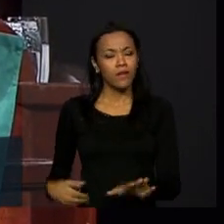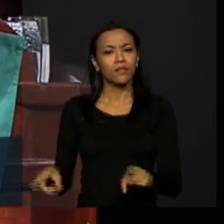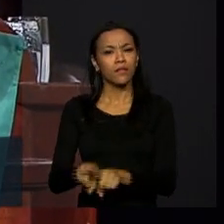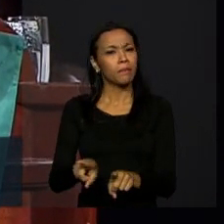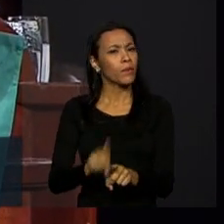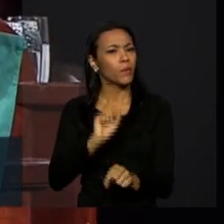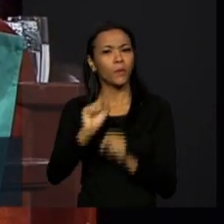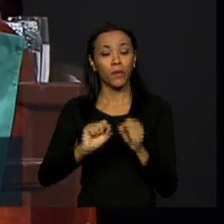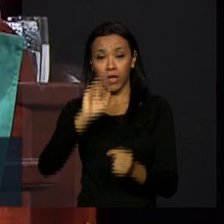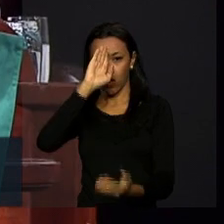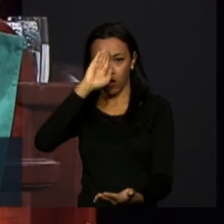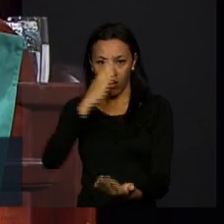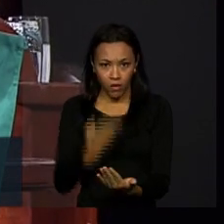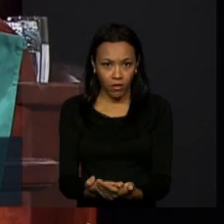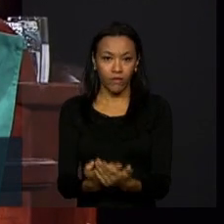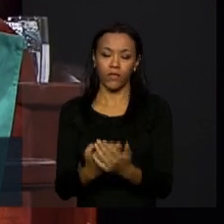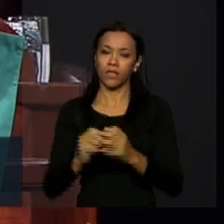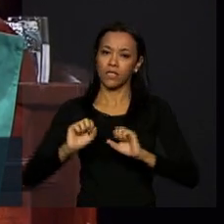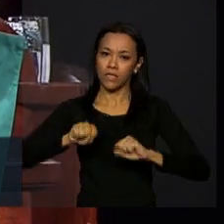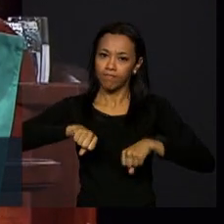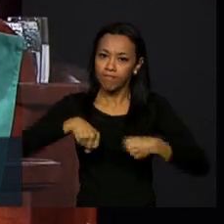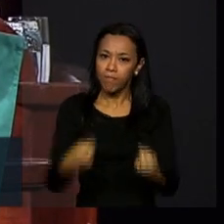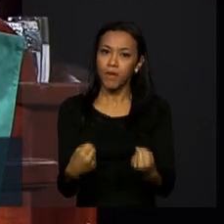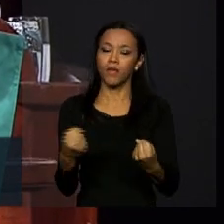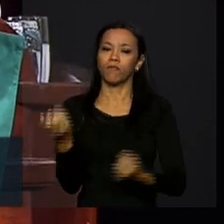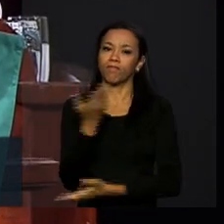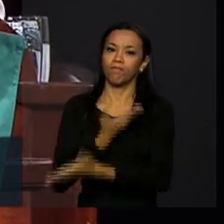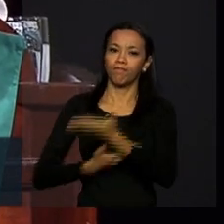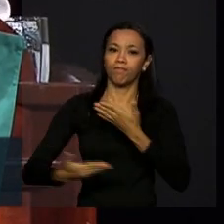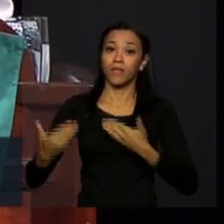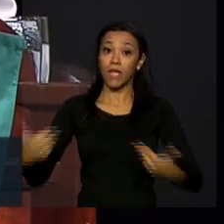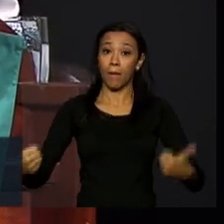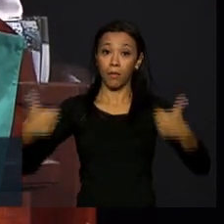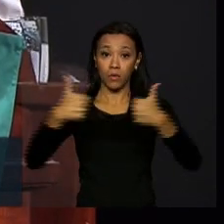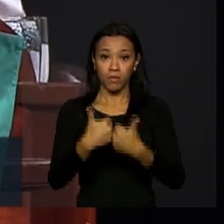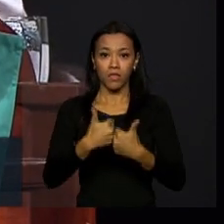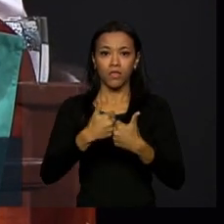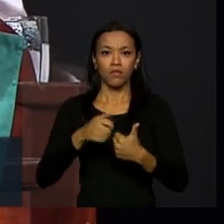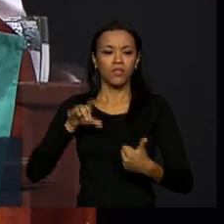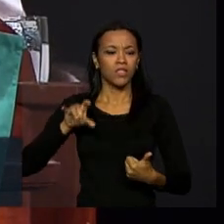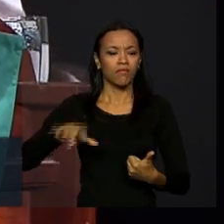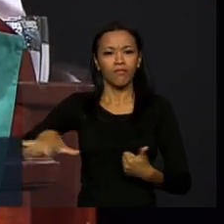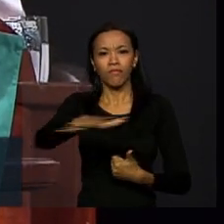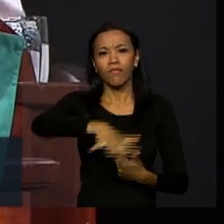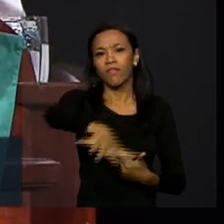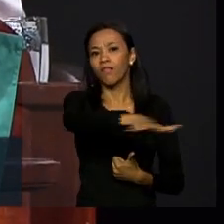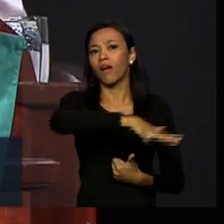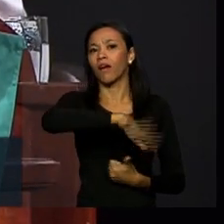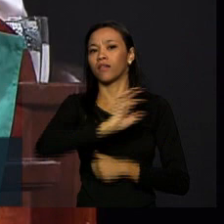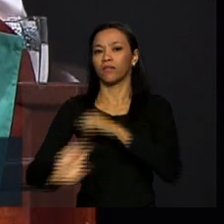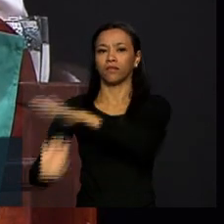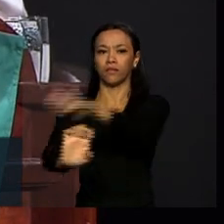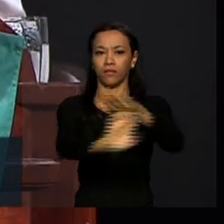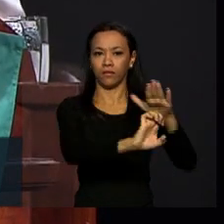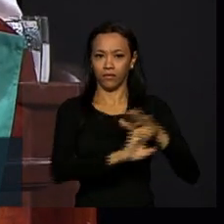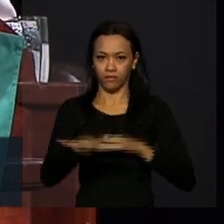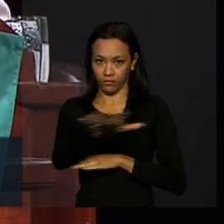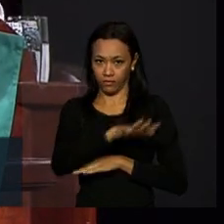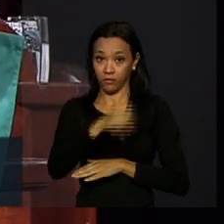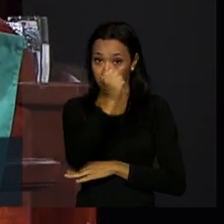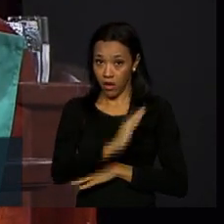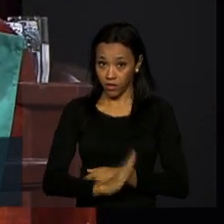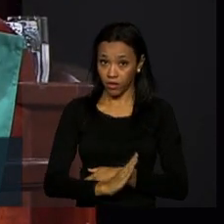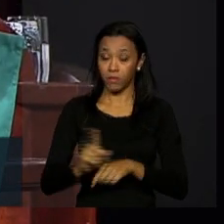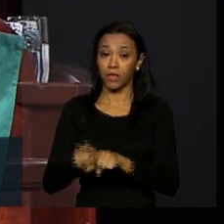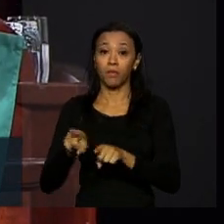confiança empenho e aproximação entre setores empresariais suecos e brasileiros o